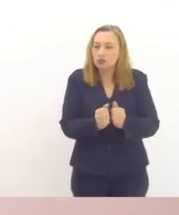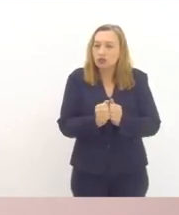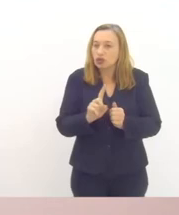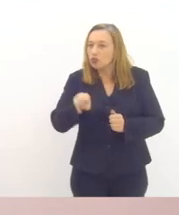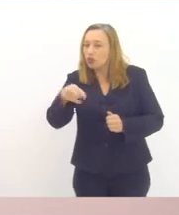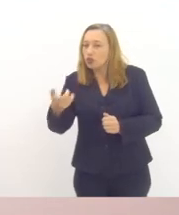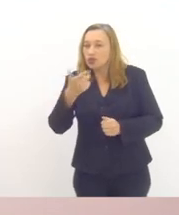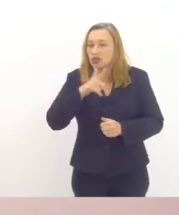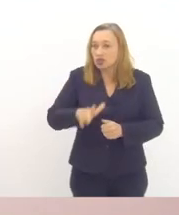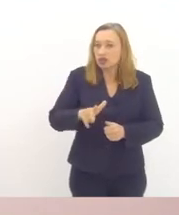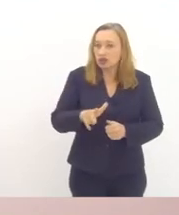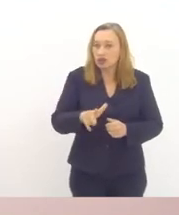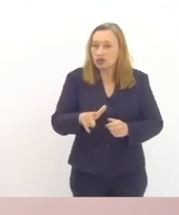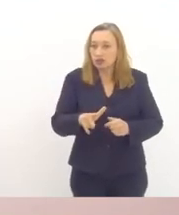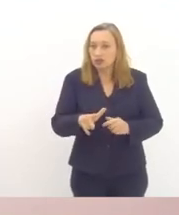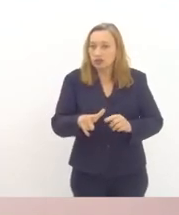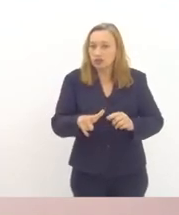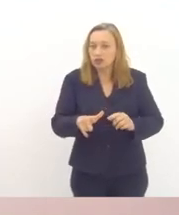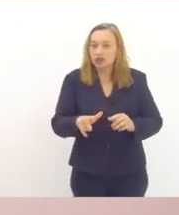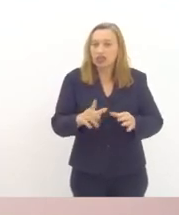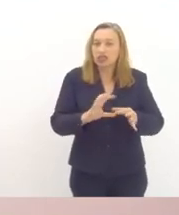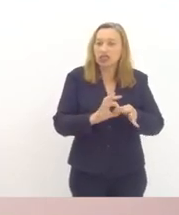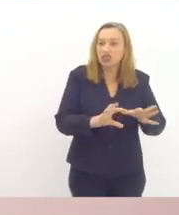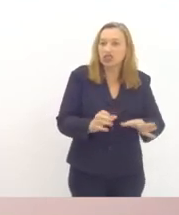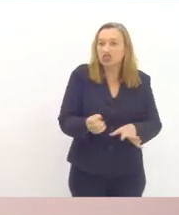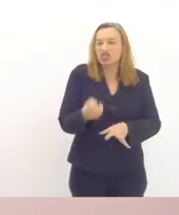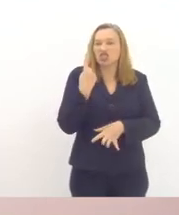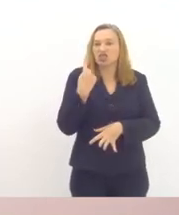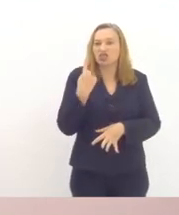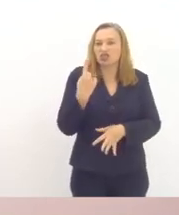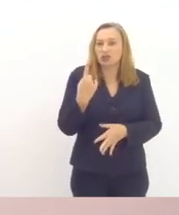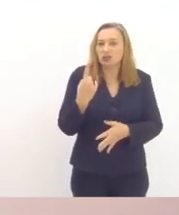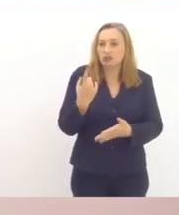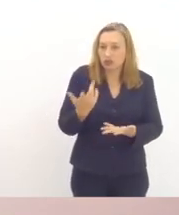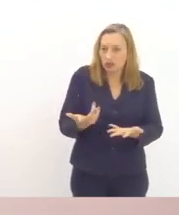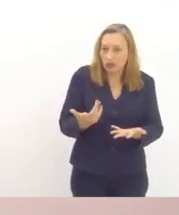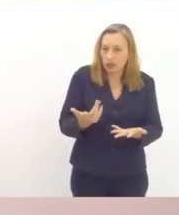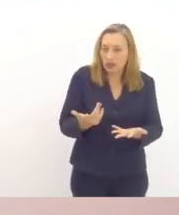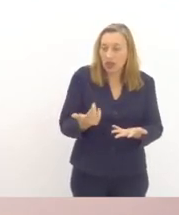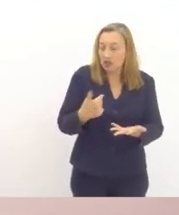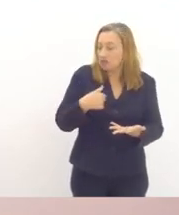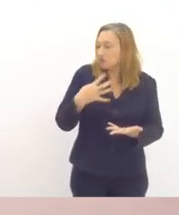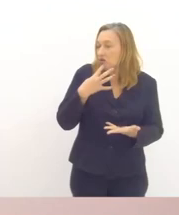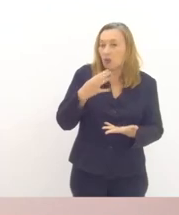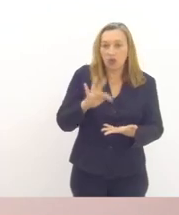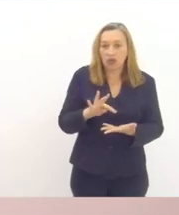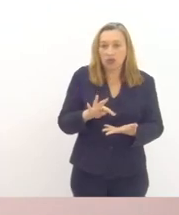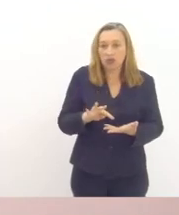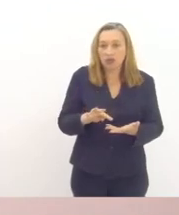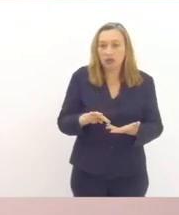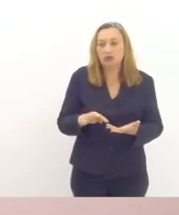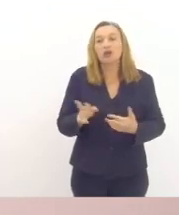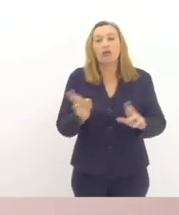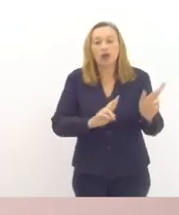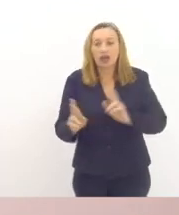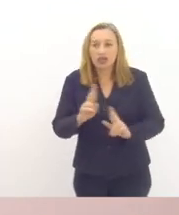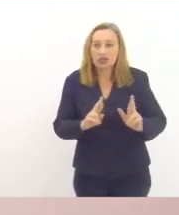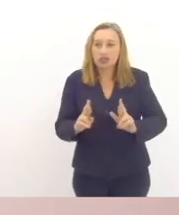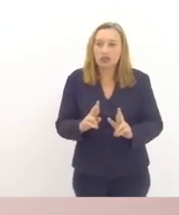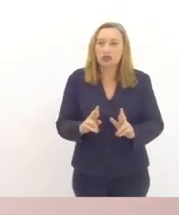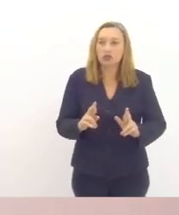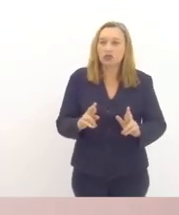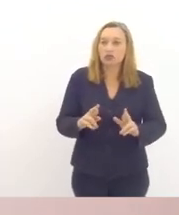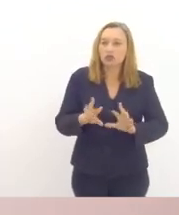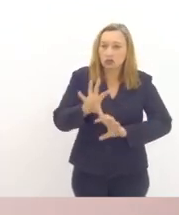outros deixam de ser o outro estranho, o outro estrangeiro, o outro que eu desconheço e, portanto, em relação ao qual eu